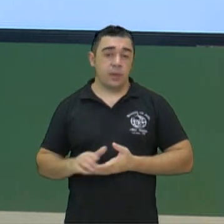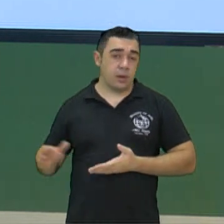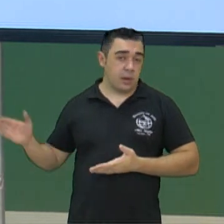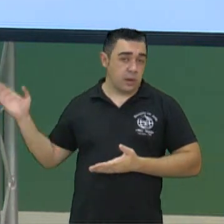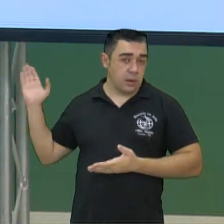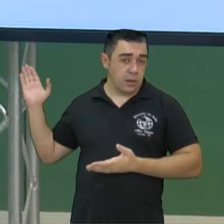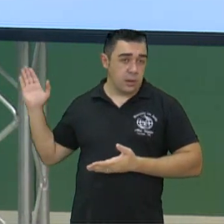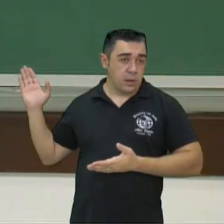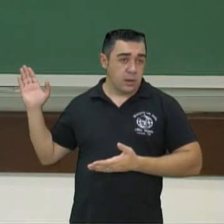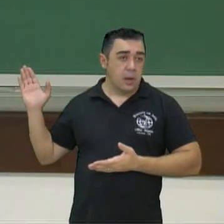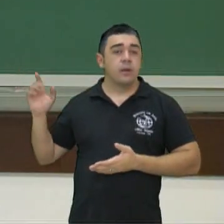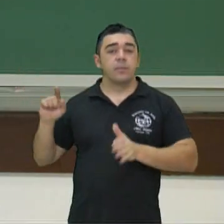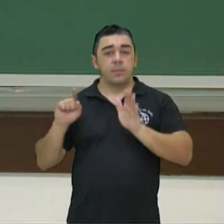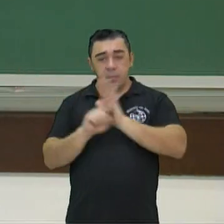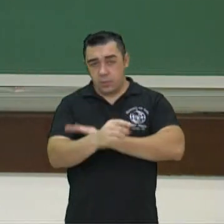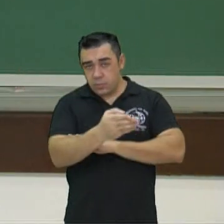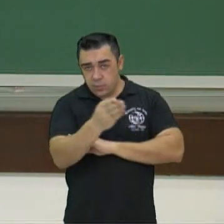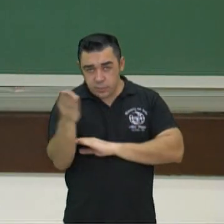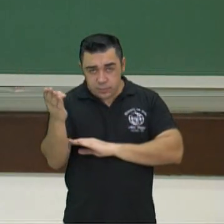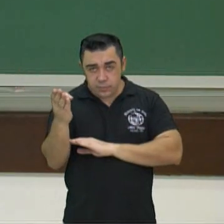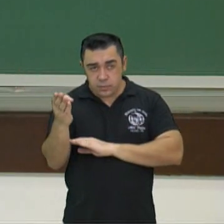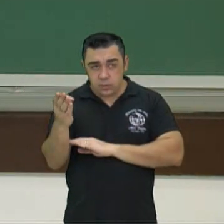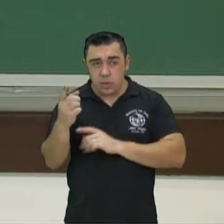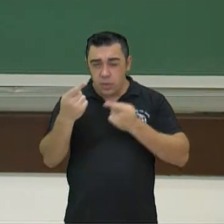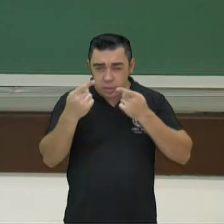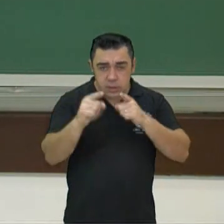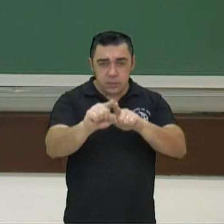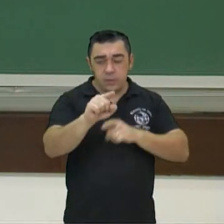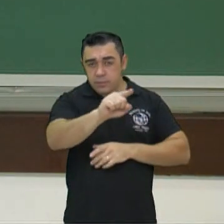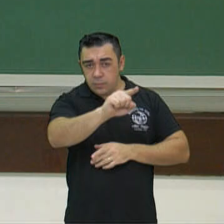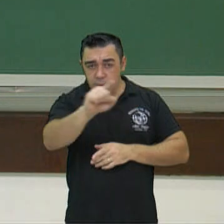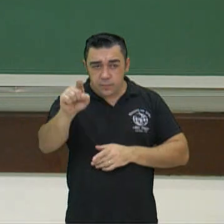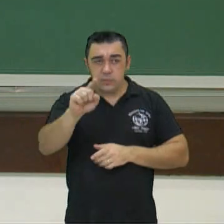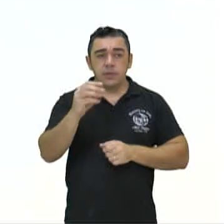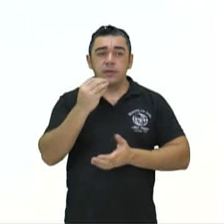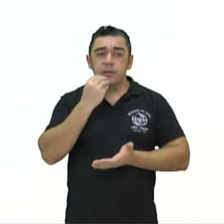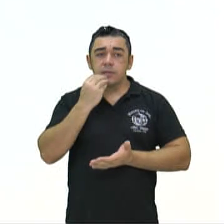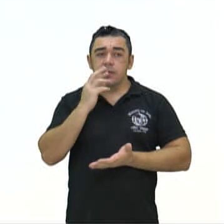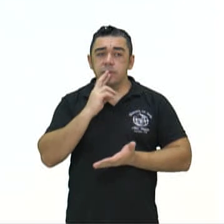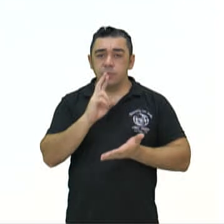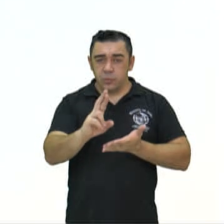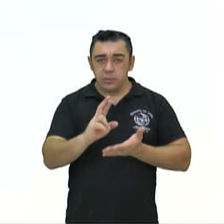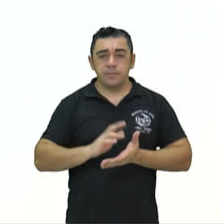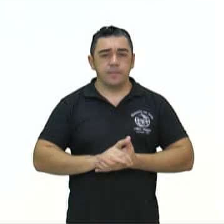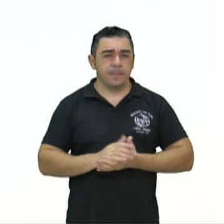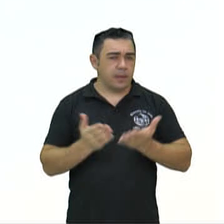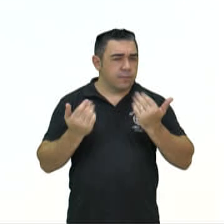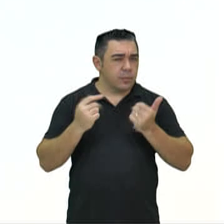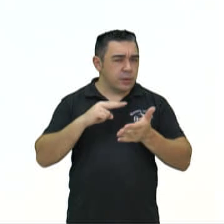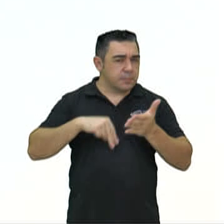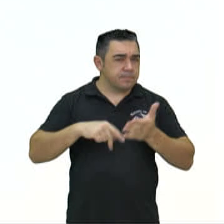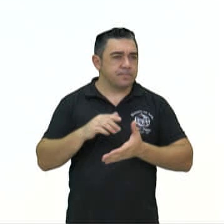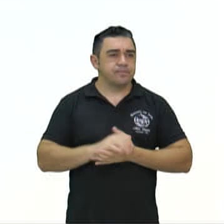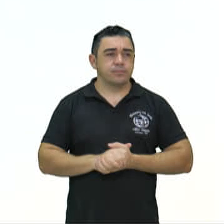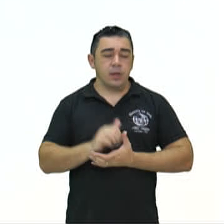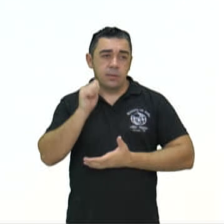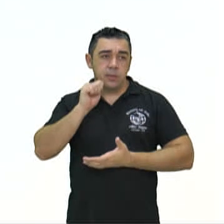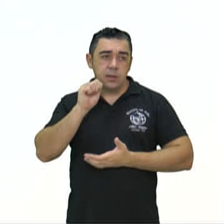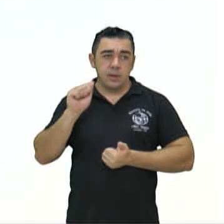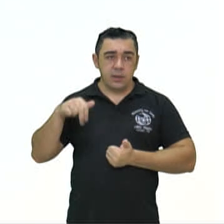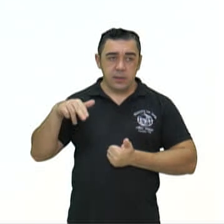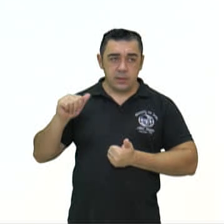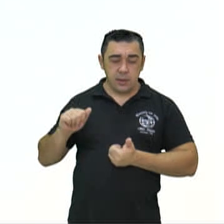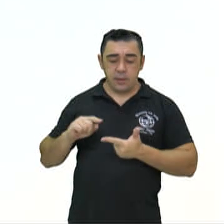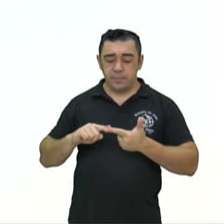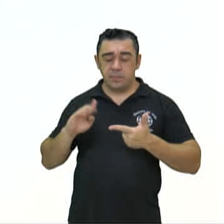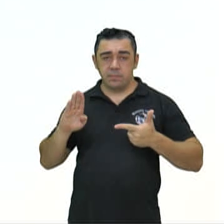Aqui tem mais um quiz para vocês, um desafio para vocês resolver. Vamos lá ler? Ana,